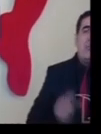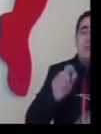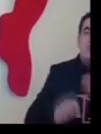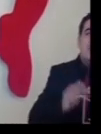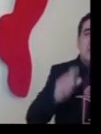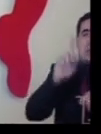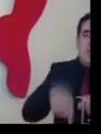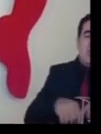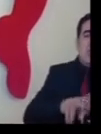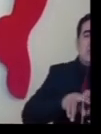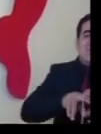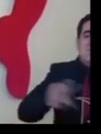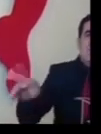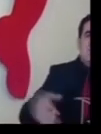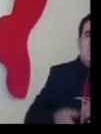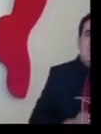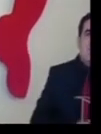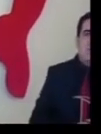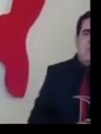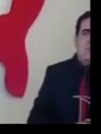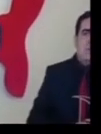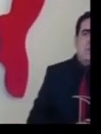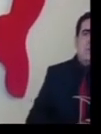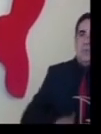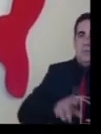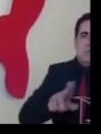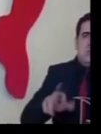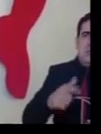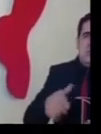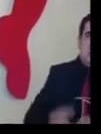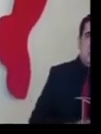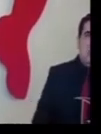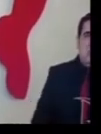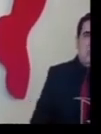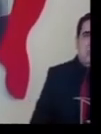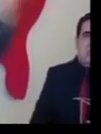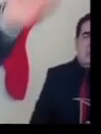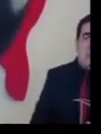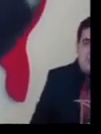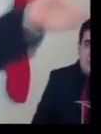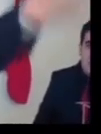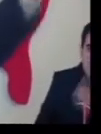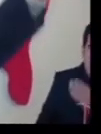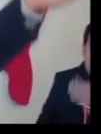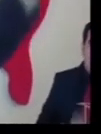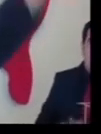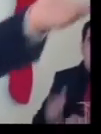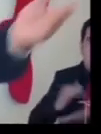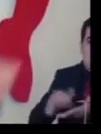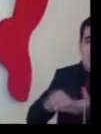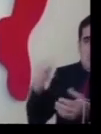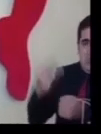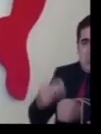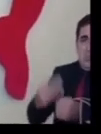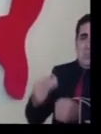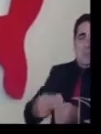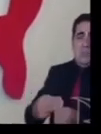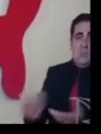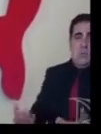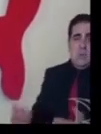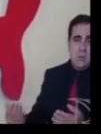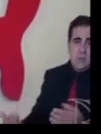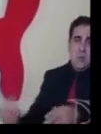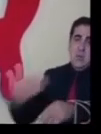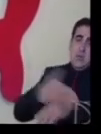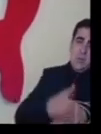E esta suposta diferença não existe. Basta a Secretaria Municipal de Saúde